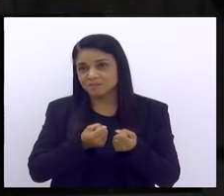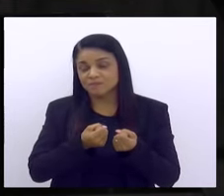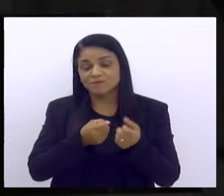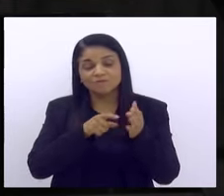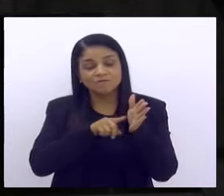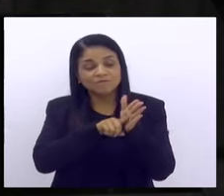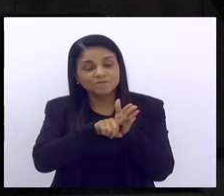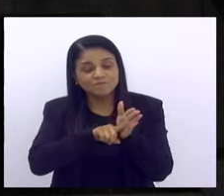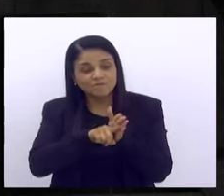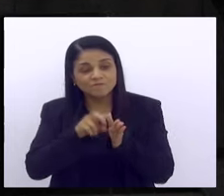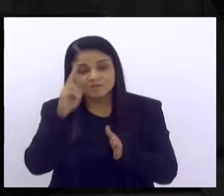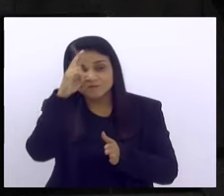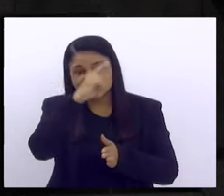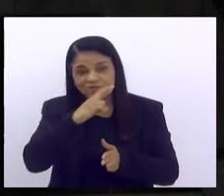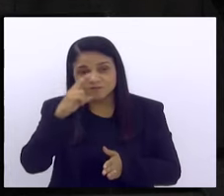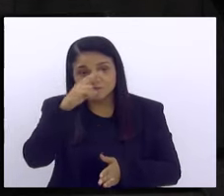vistoriados